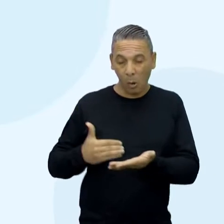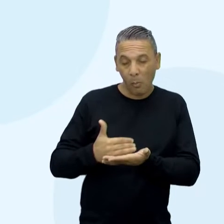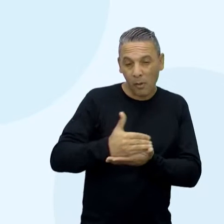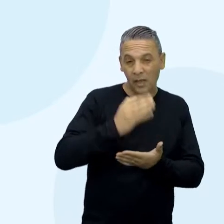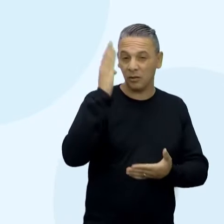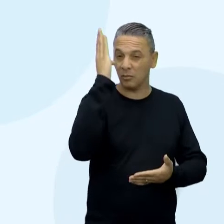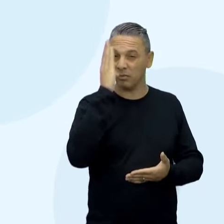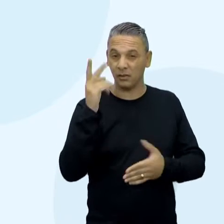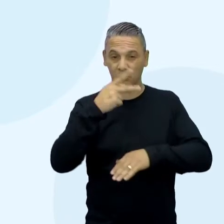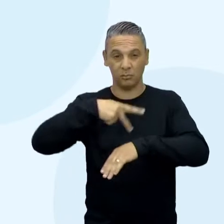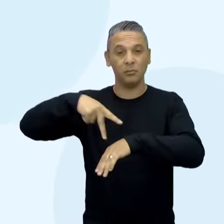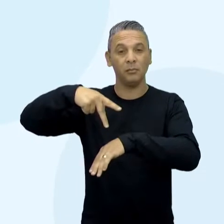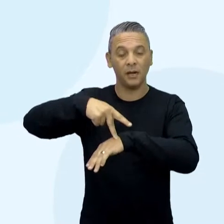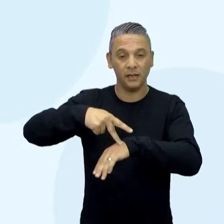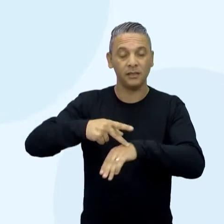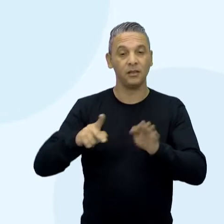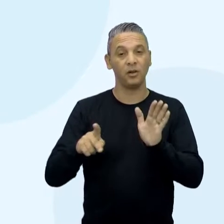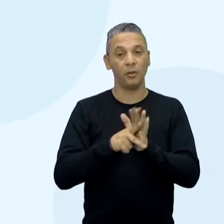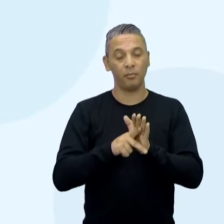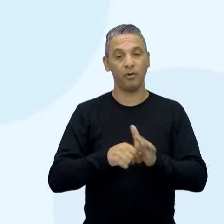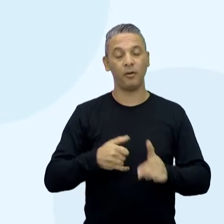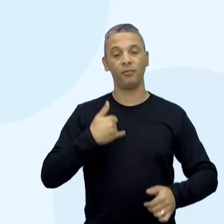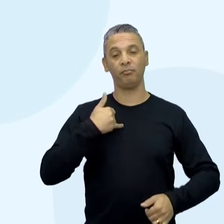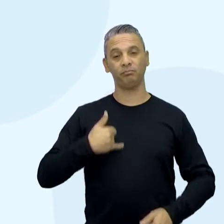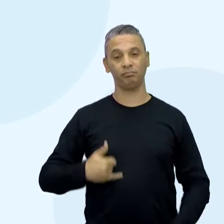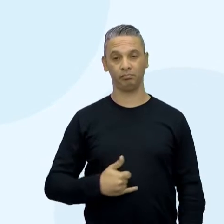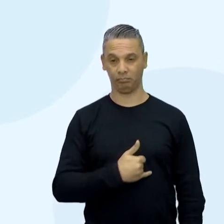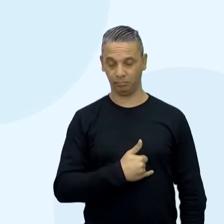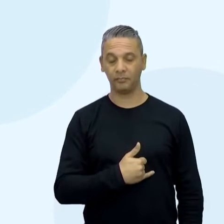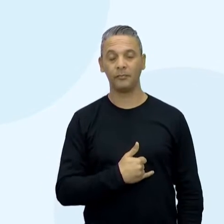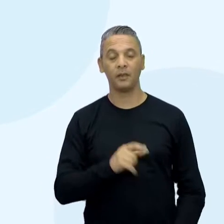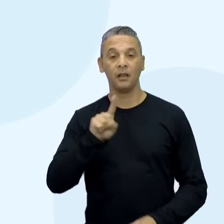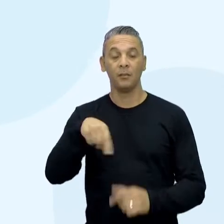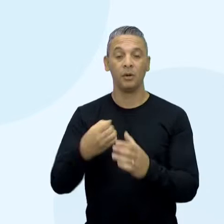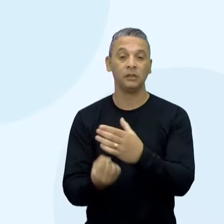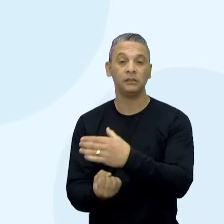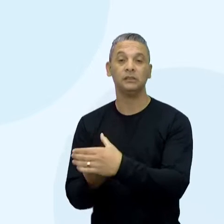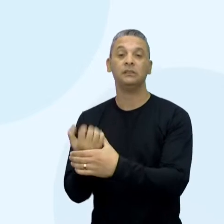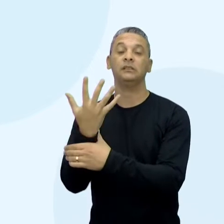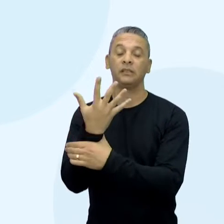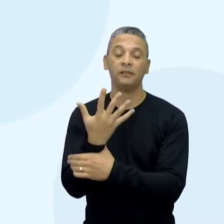né? E depois ela foi fundada oficialmente em